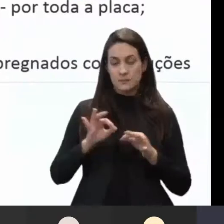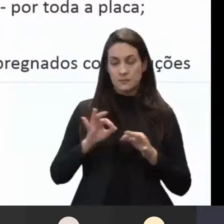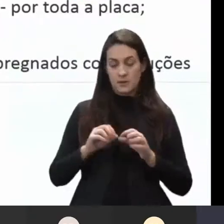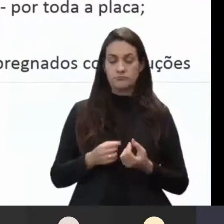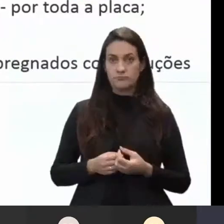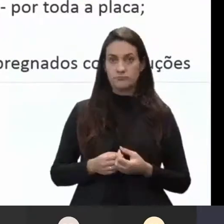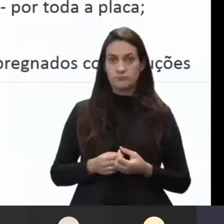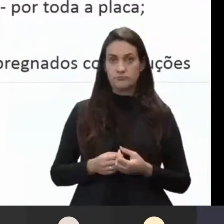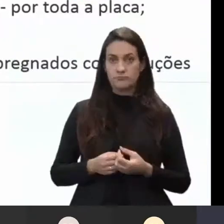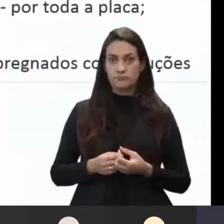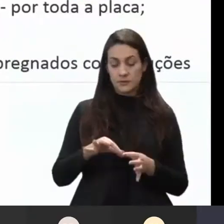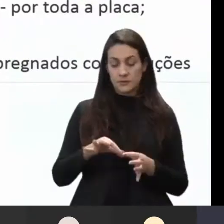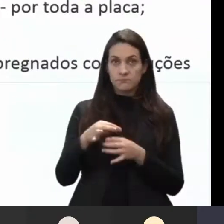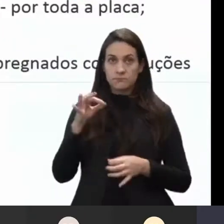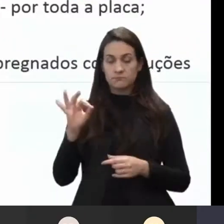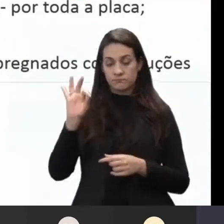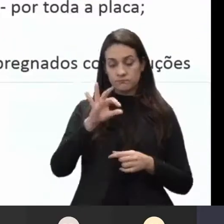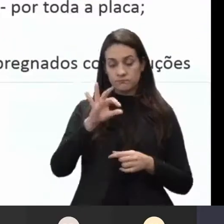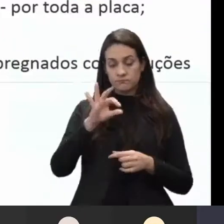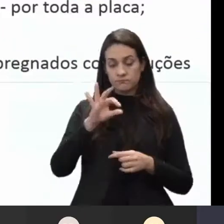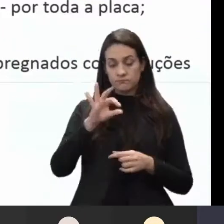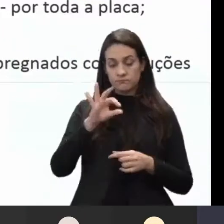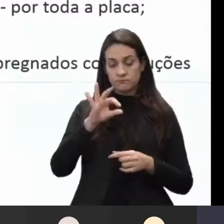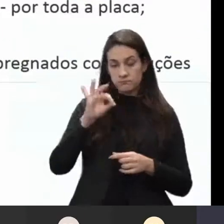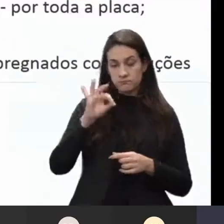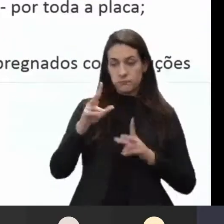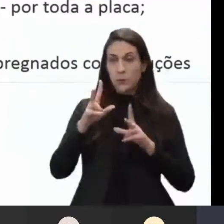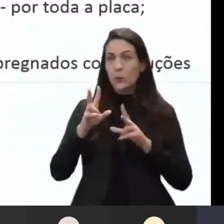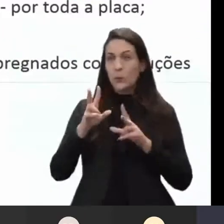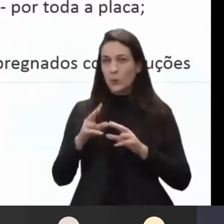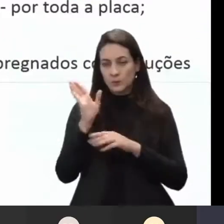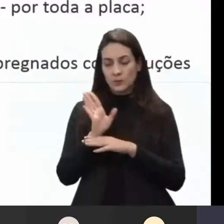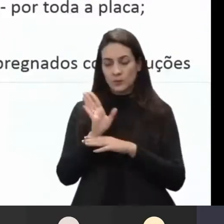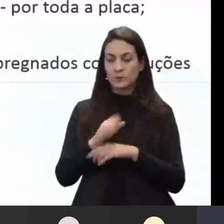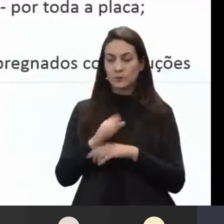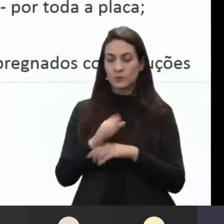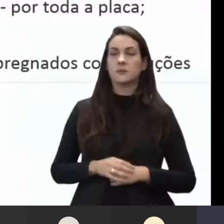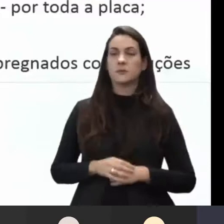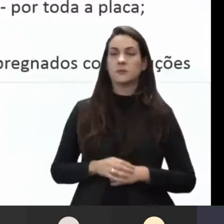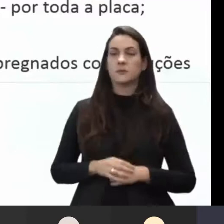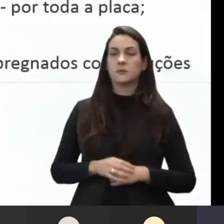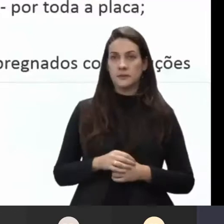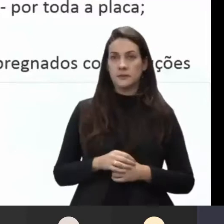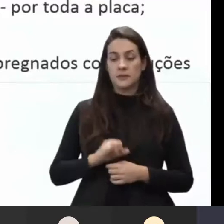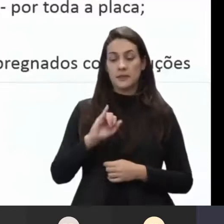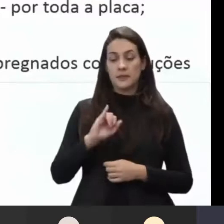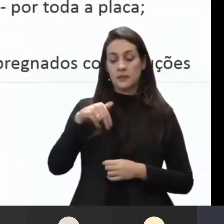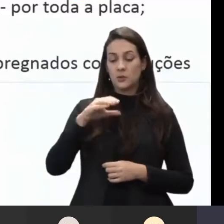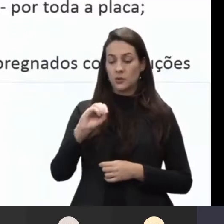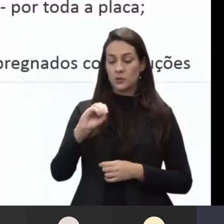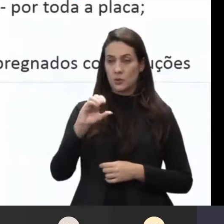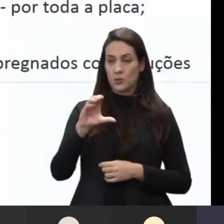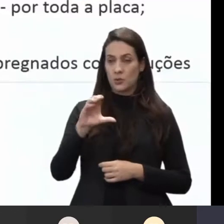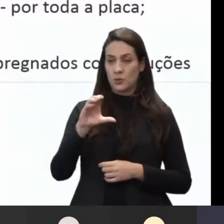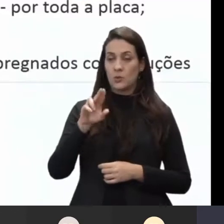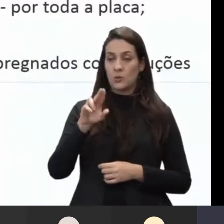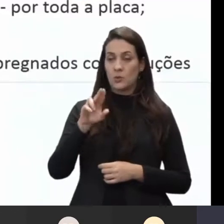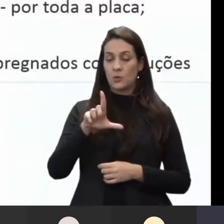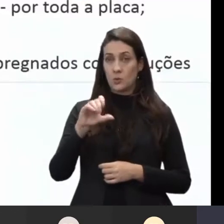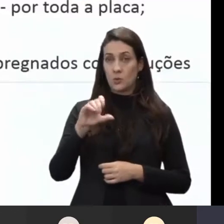cepas bacterianas de Staphylococcus aureus e Escherichia coli. Lembre-se que o preparo do inóculo é muito